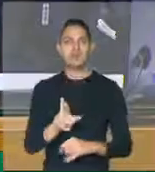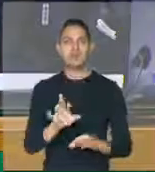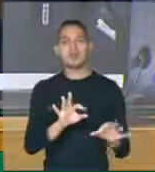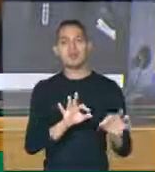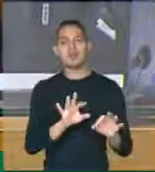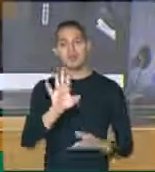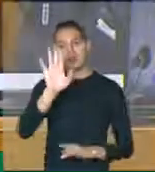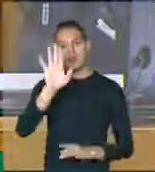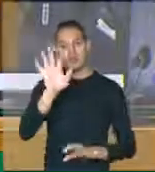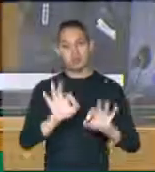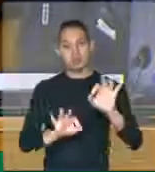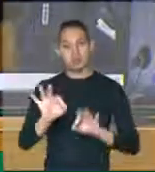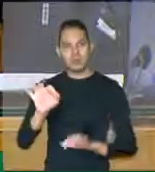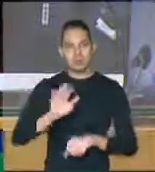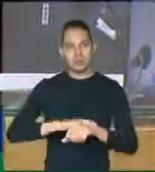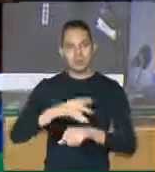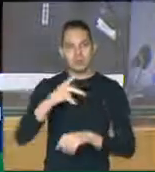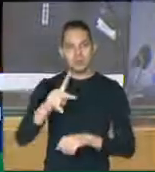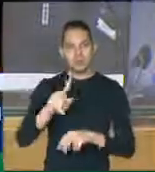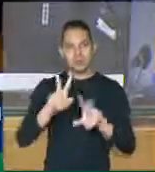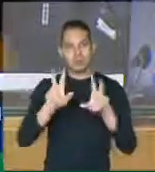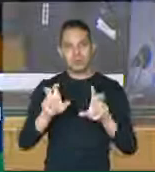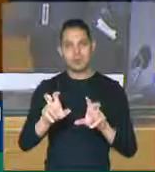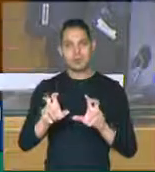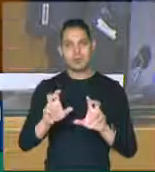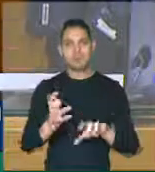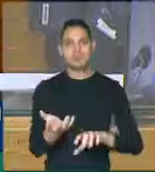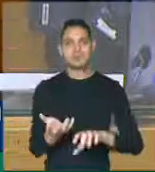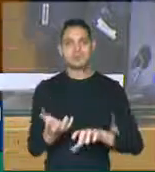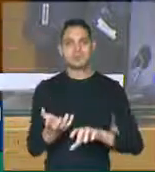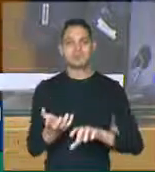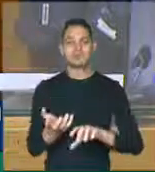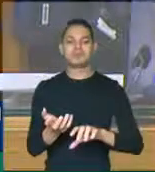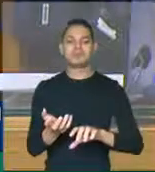ordem de Vossa Excelência relativa à pauta do Congresso Nacional,